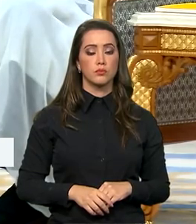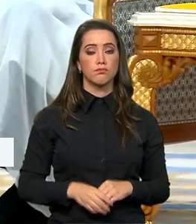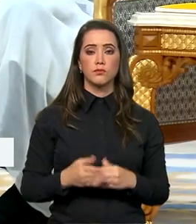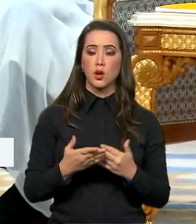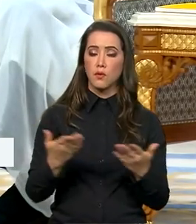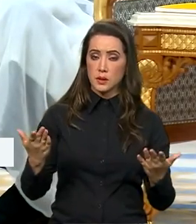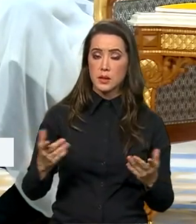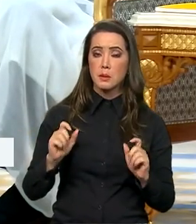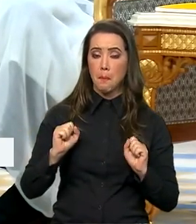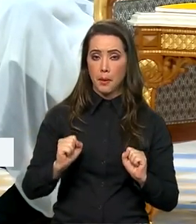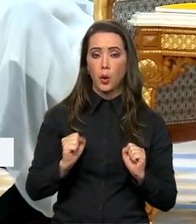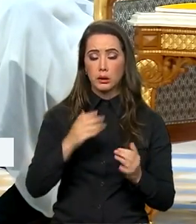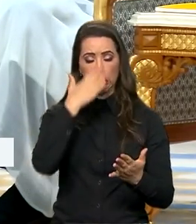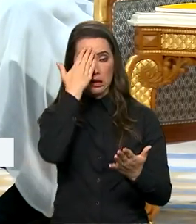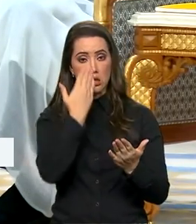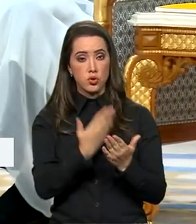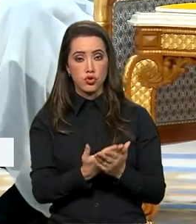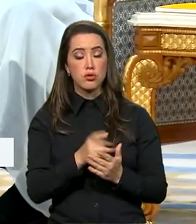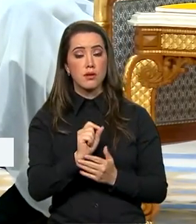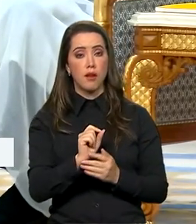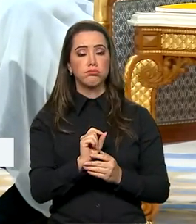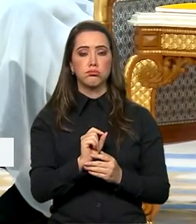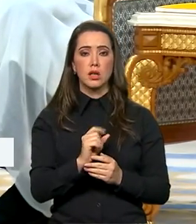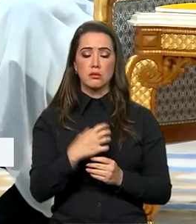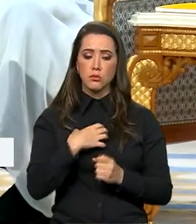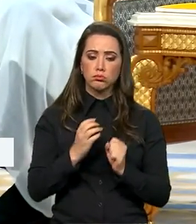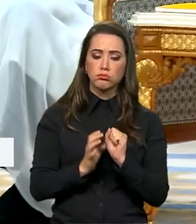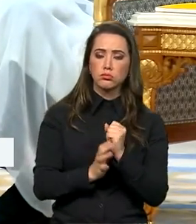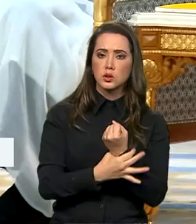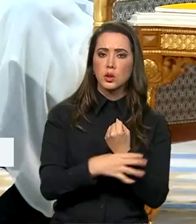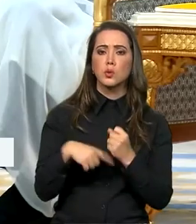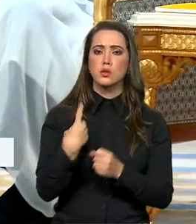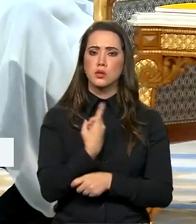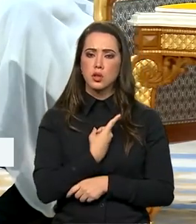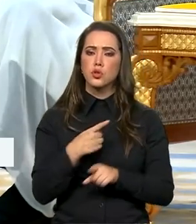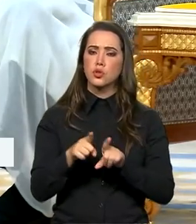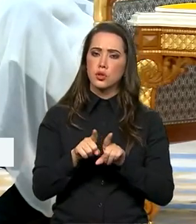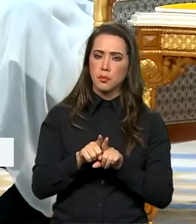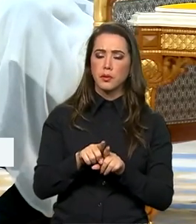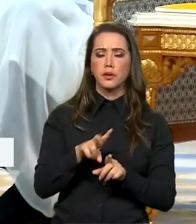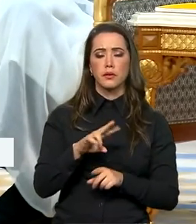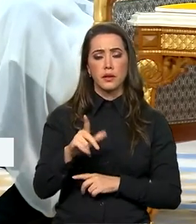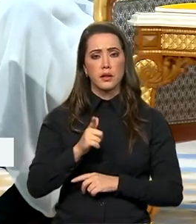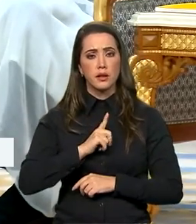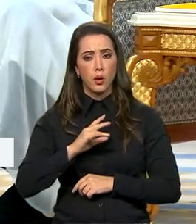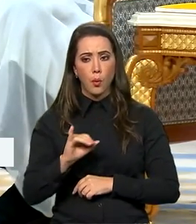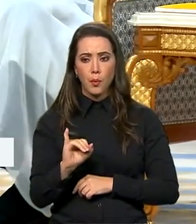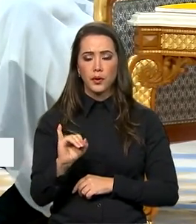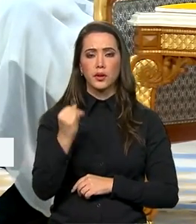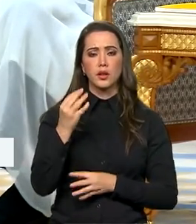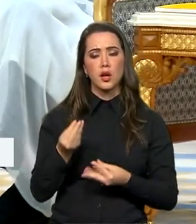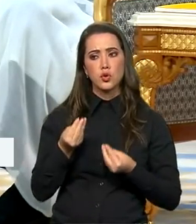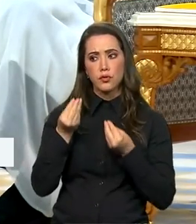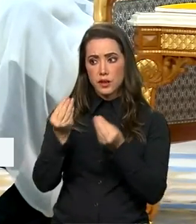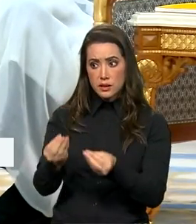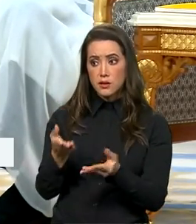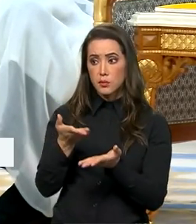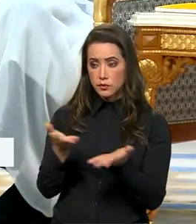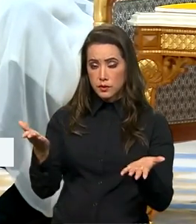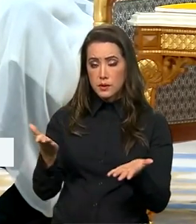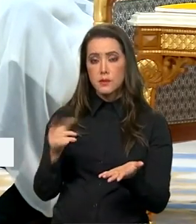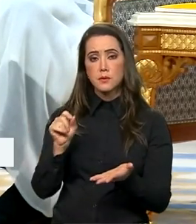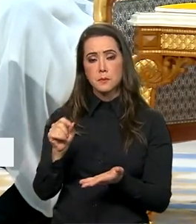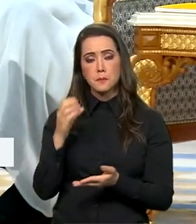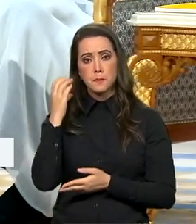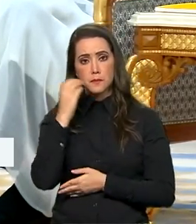Estejam seguros de que também aproveitaremos as oportunidades oferecidas pelo mercado emirático